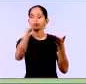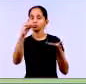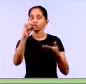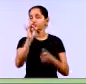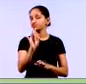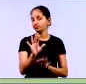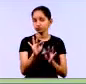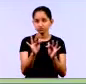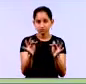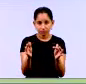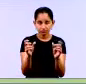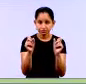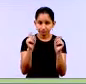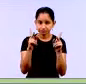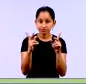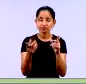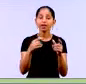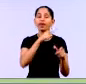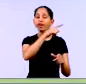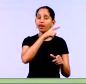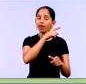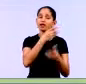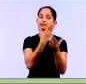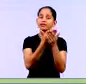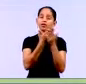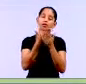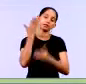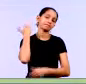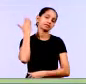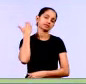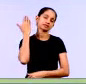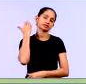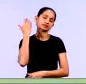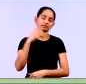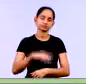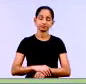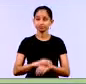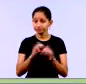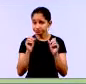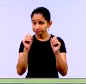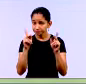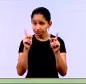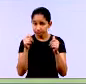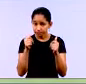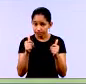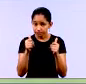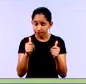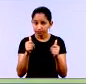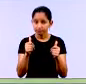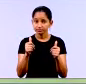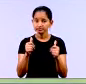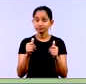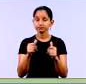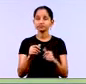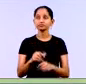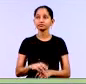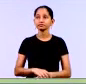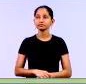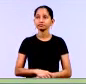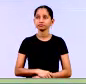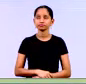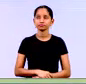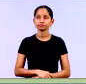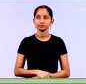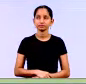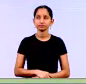Tá? Então, foi lá do orçamento de produção. Aqui foi no orçamento de